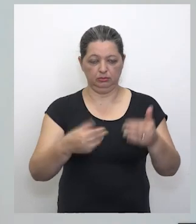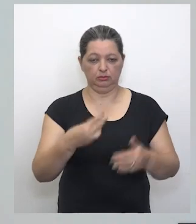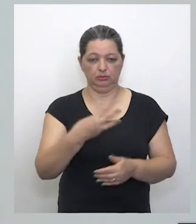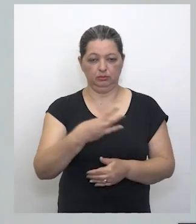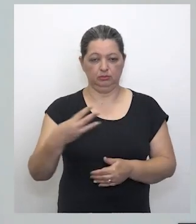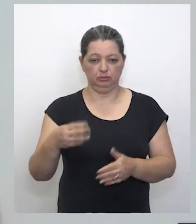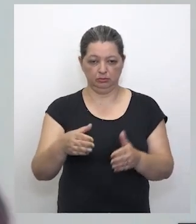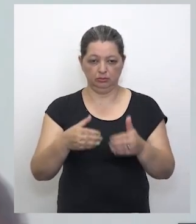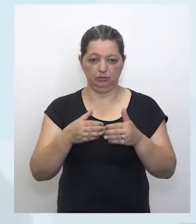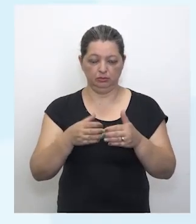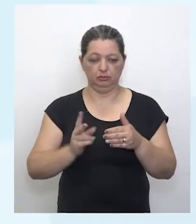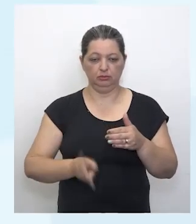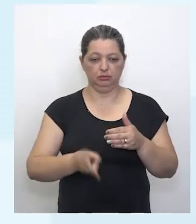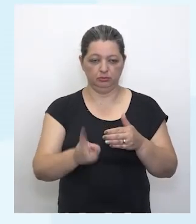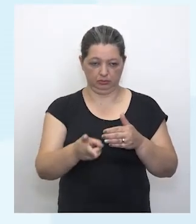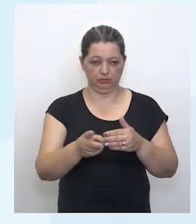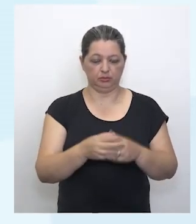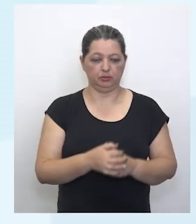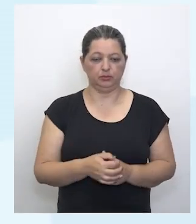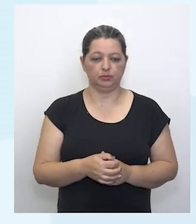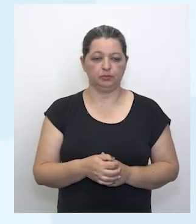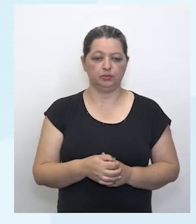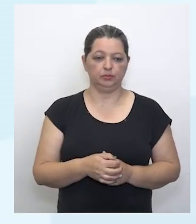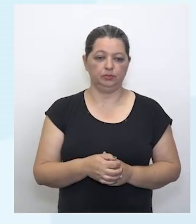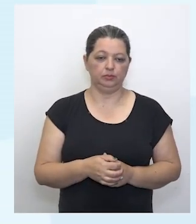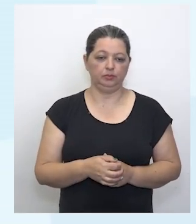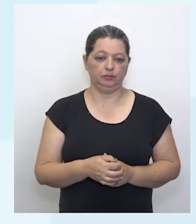nós continuamos com a estimativa.